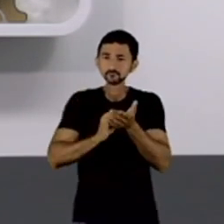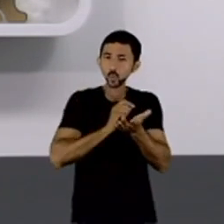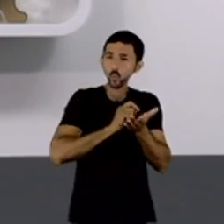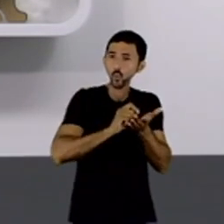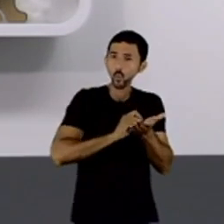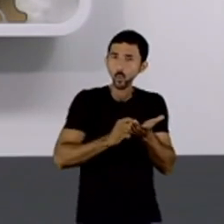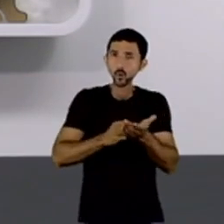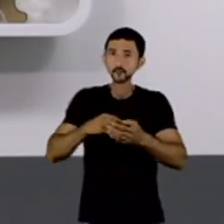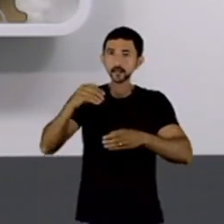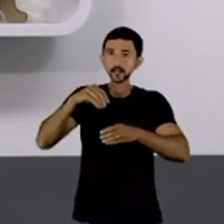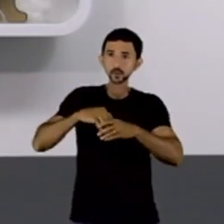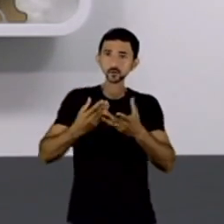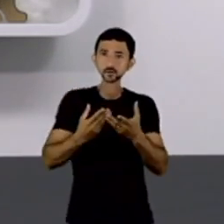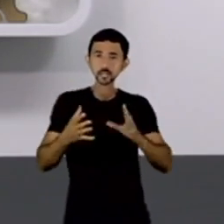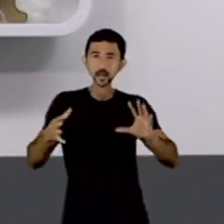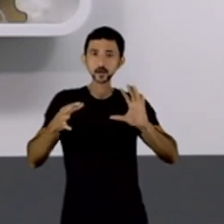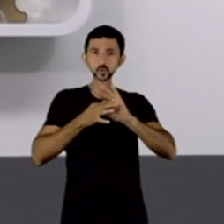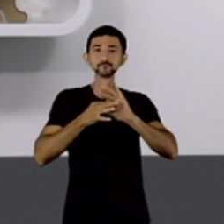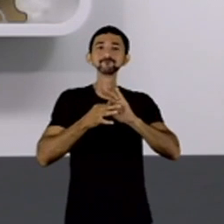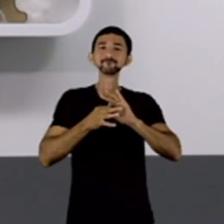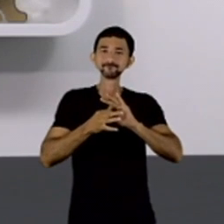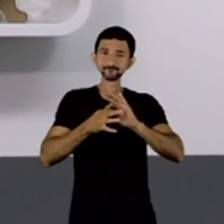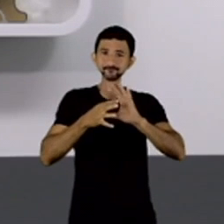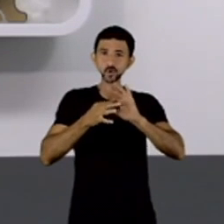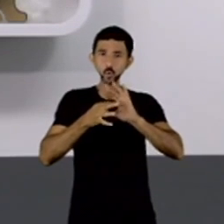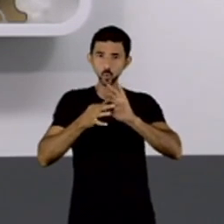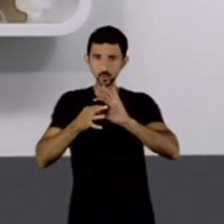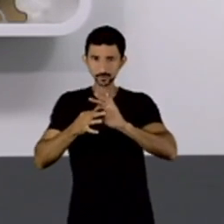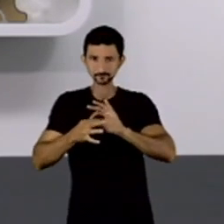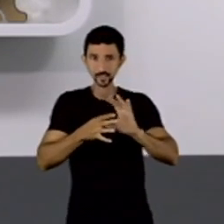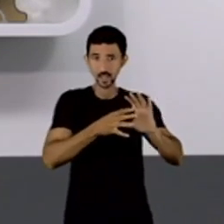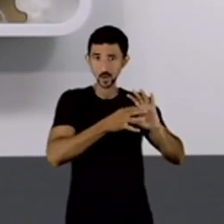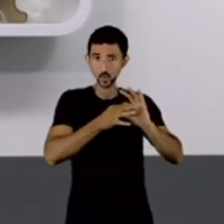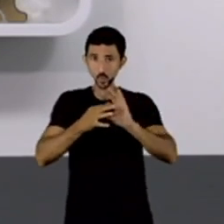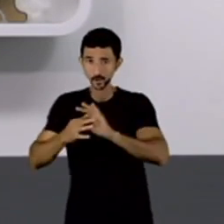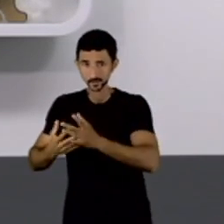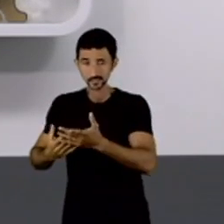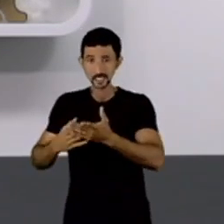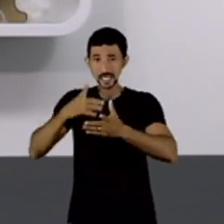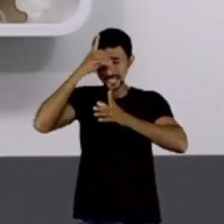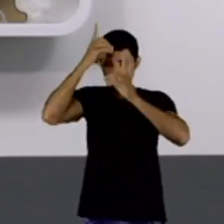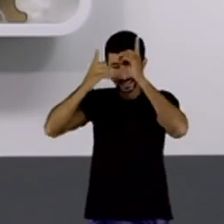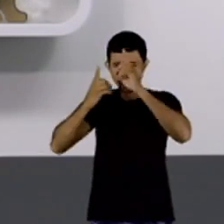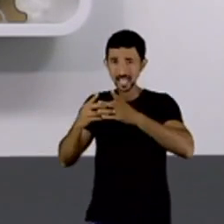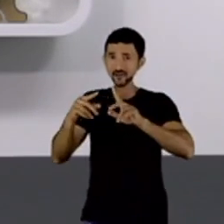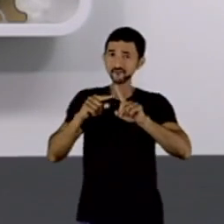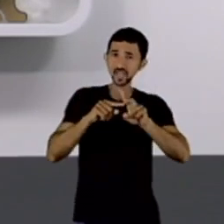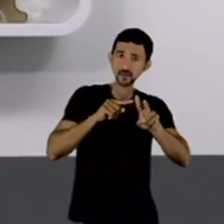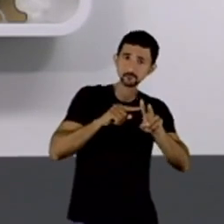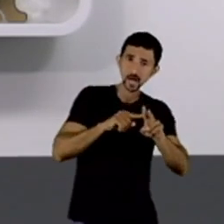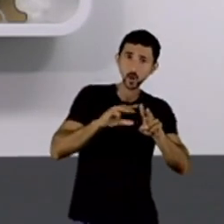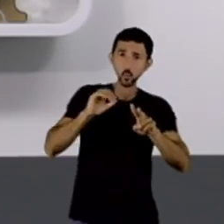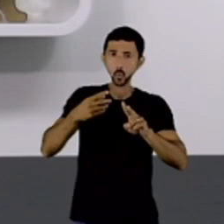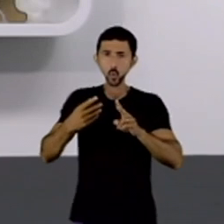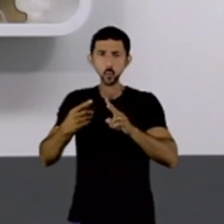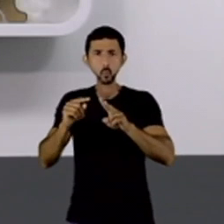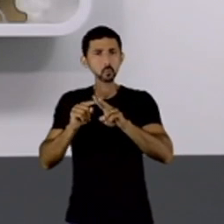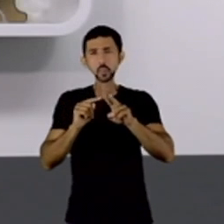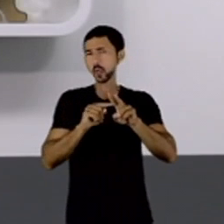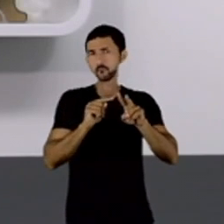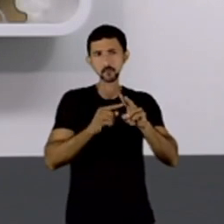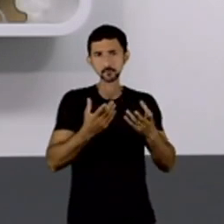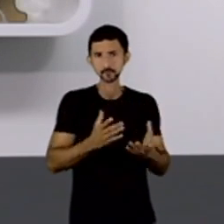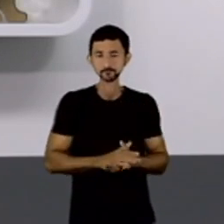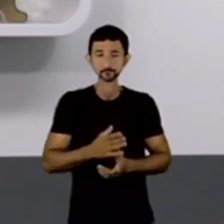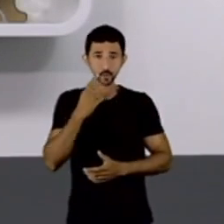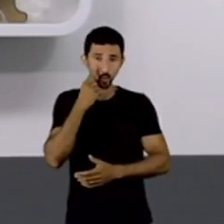para atribuir o quê? Conexão às nossas ideias, sejam elas ideias verbais ou não verbais. Então, se você